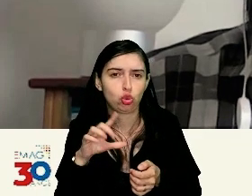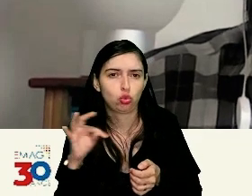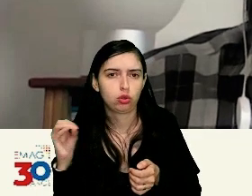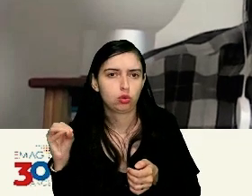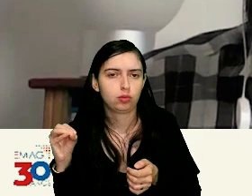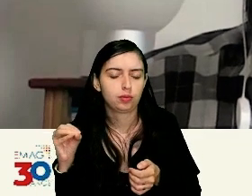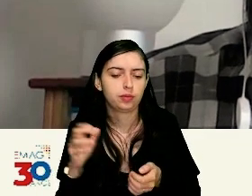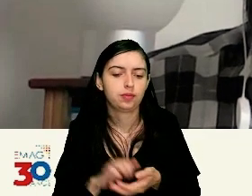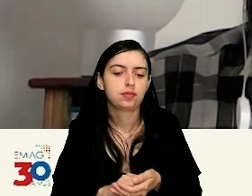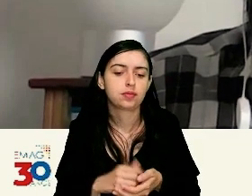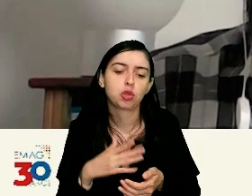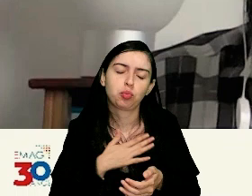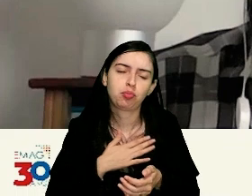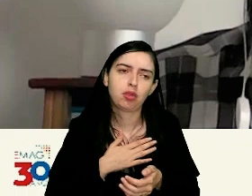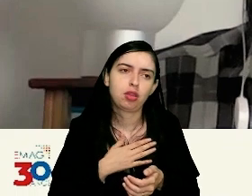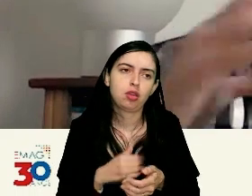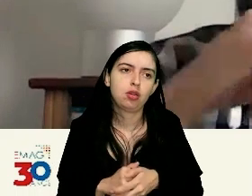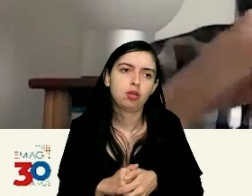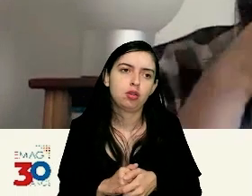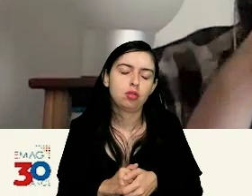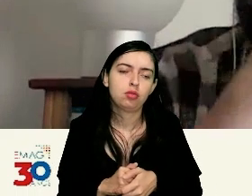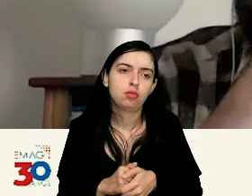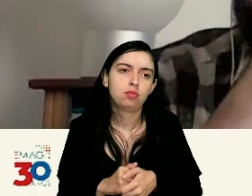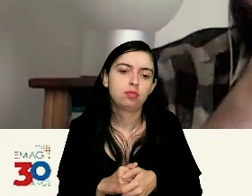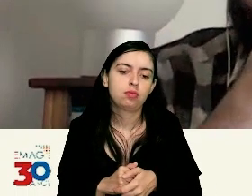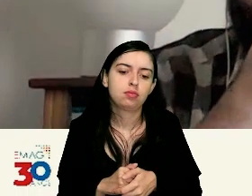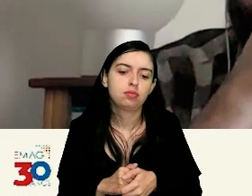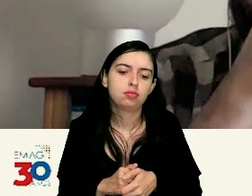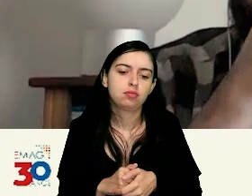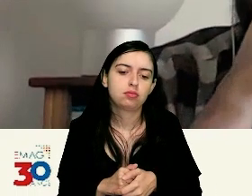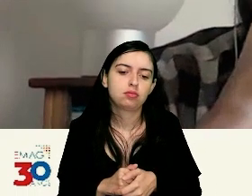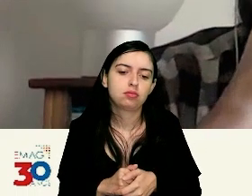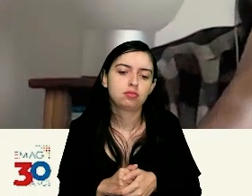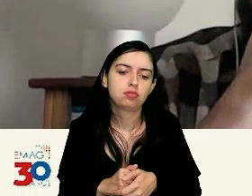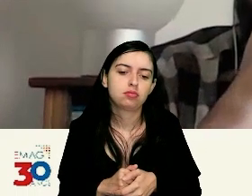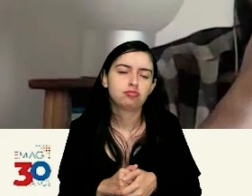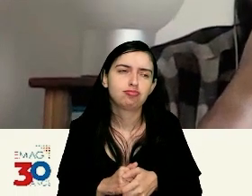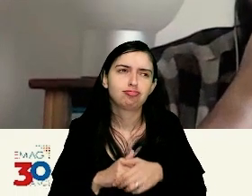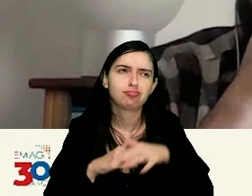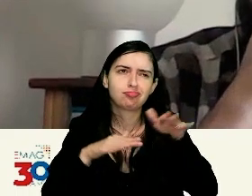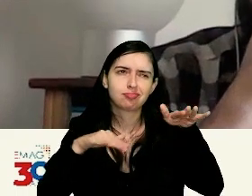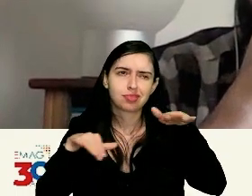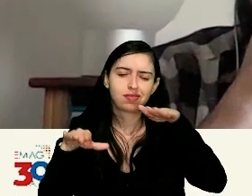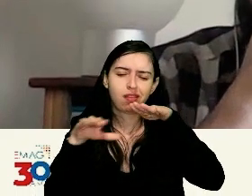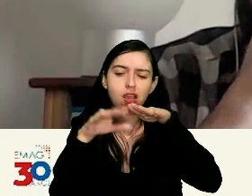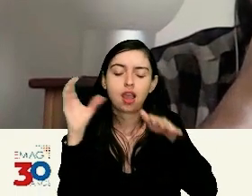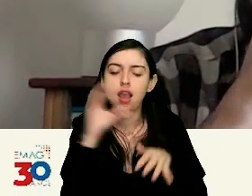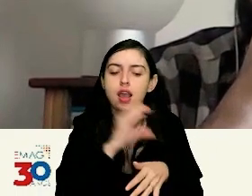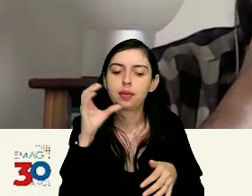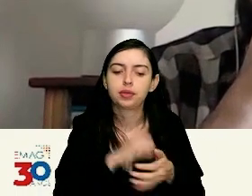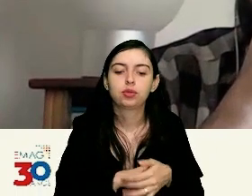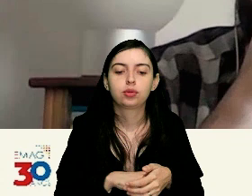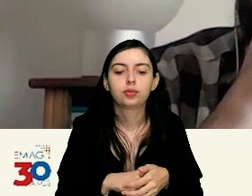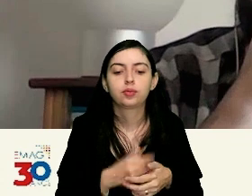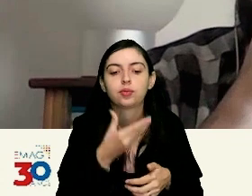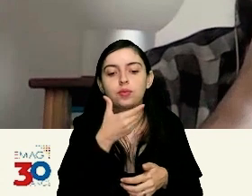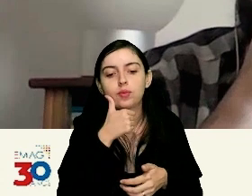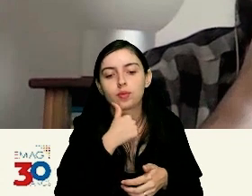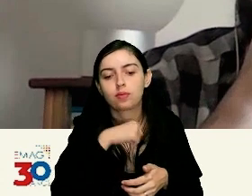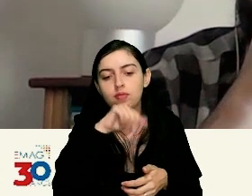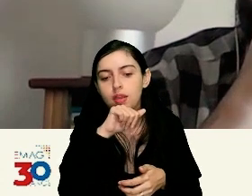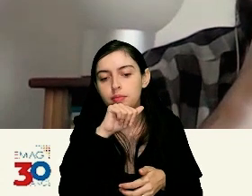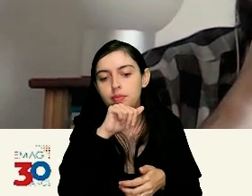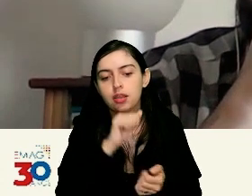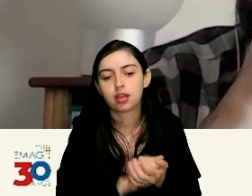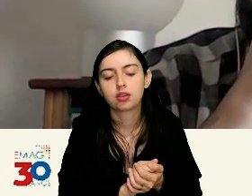e foi perto do comum, foi rápido. A minha mãe, ela está enlutada até hoje, então ela está de